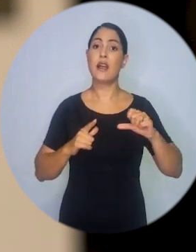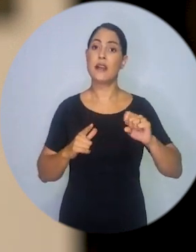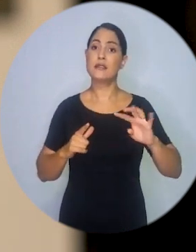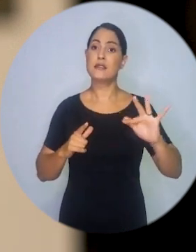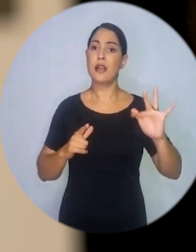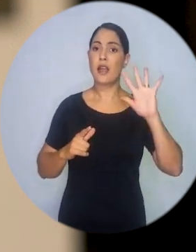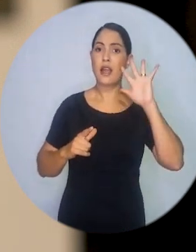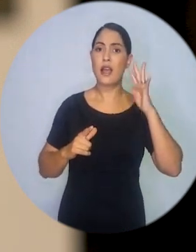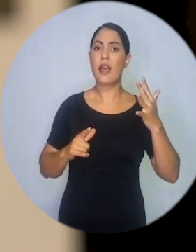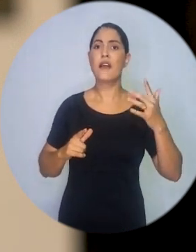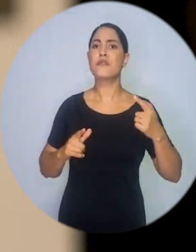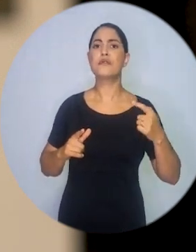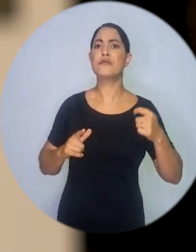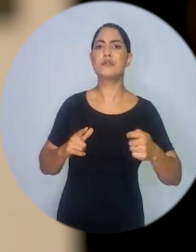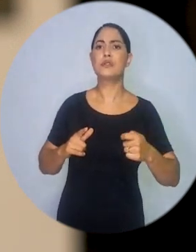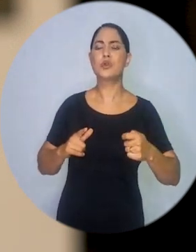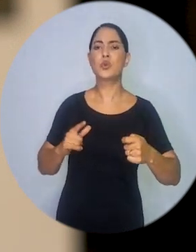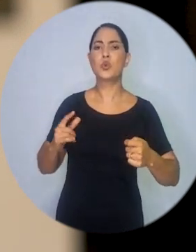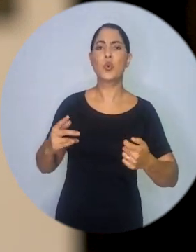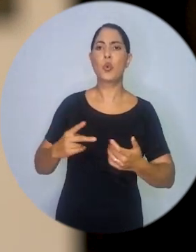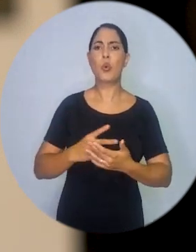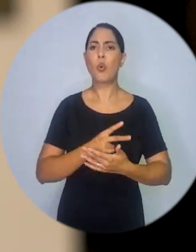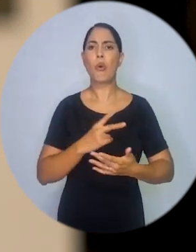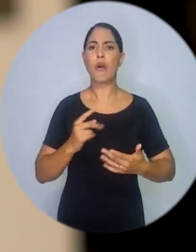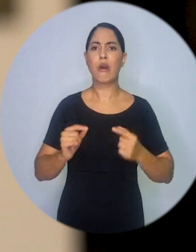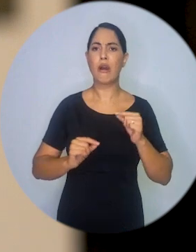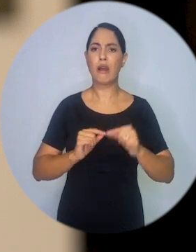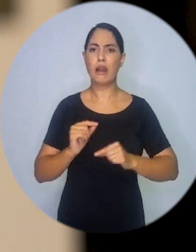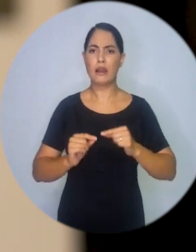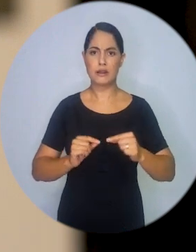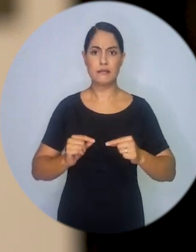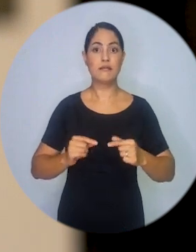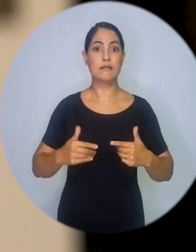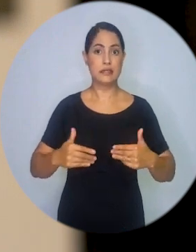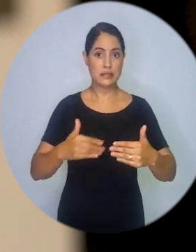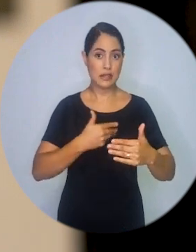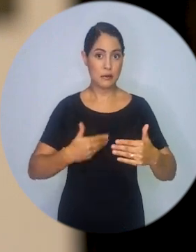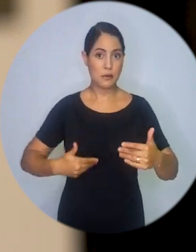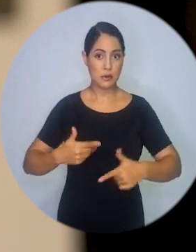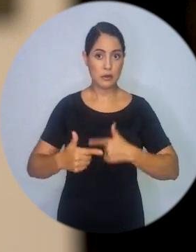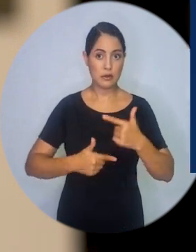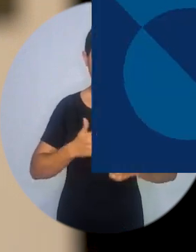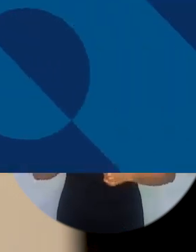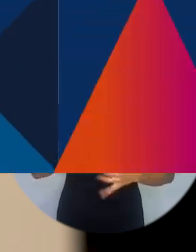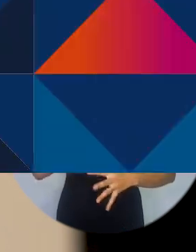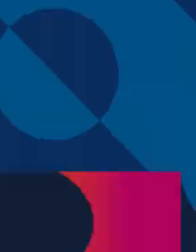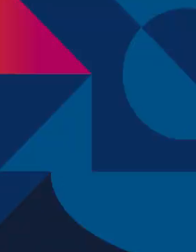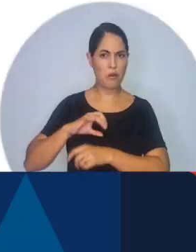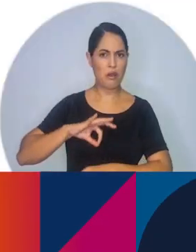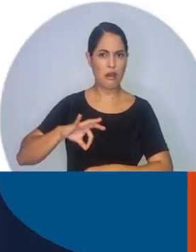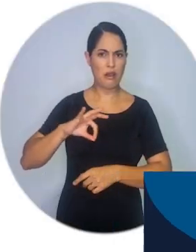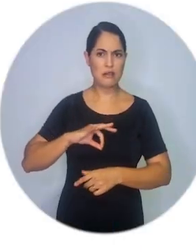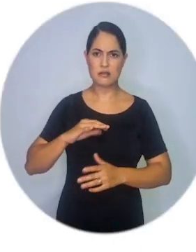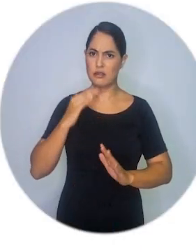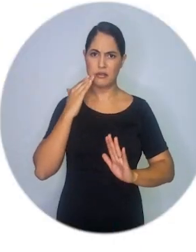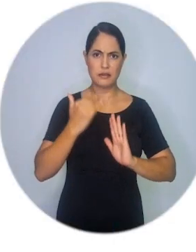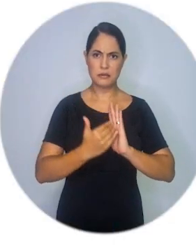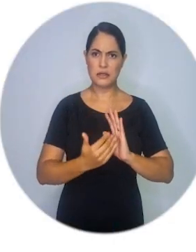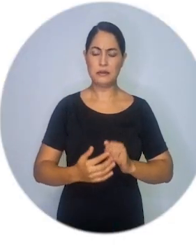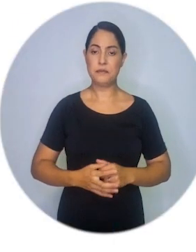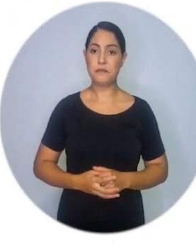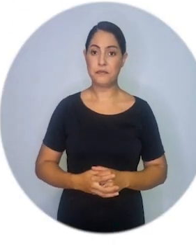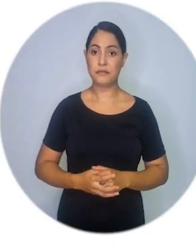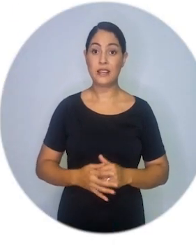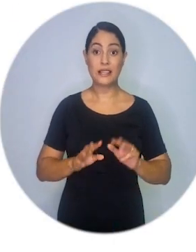o Ministério Público do Trabalho defendia a tese de que haveria ilicitude da acumulação na seara trabalhista. Esse assunto, inclusive,